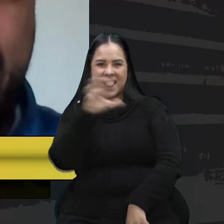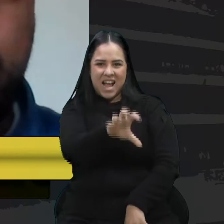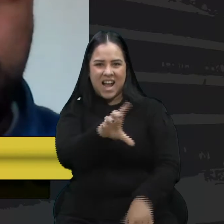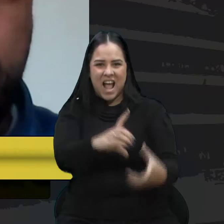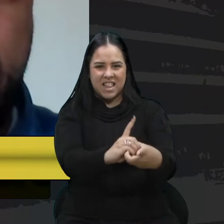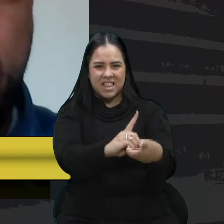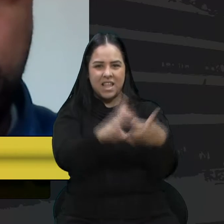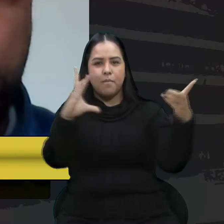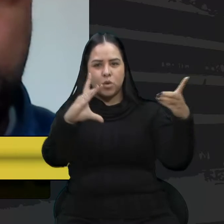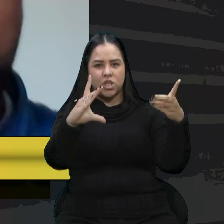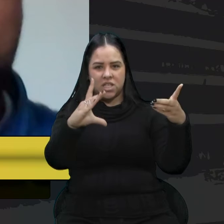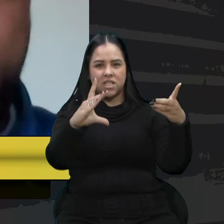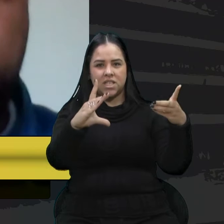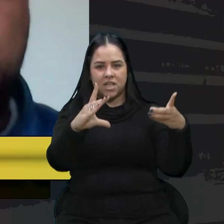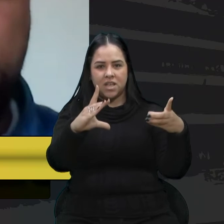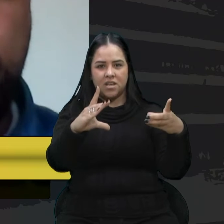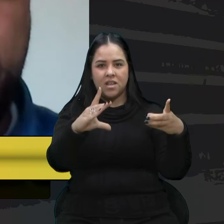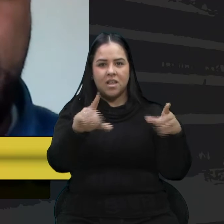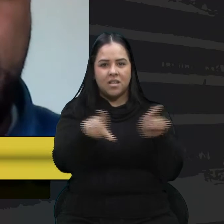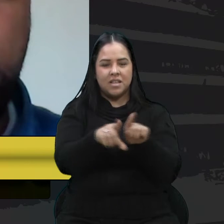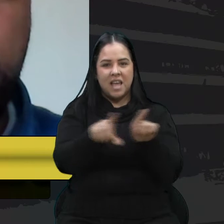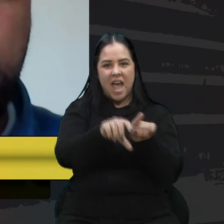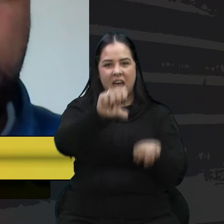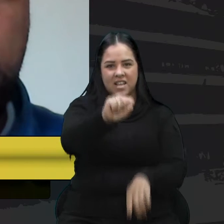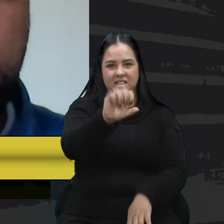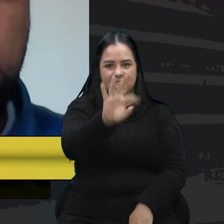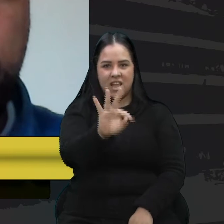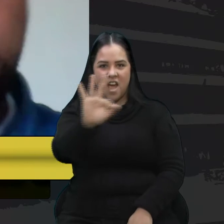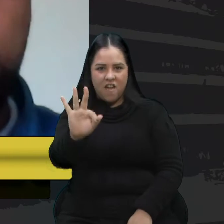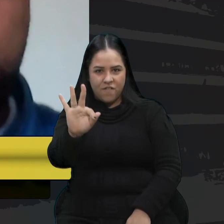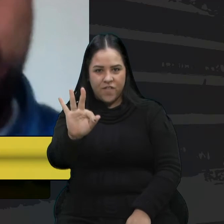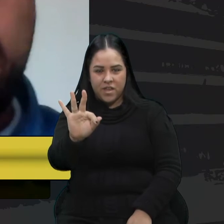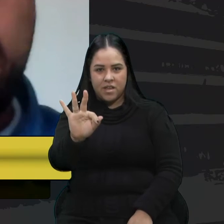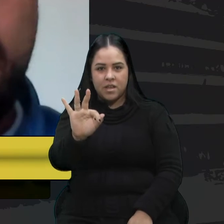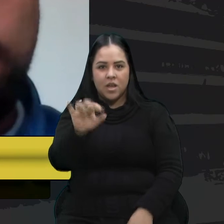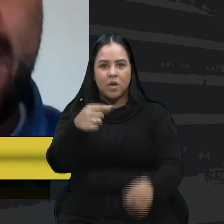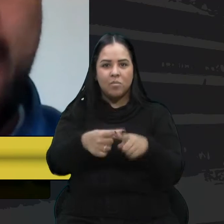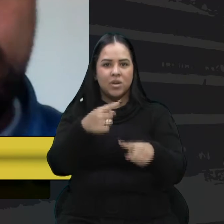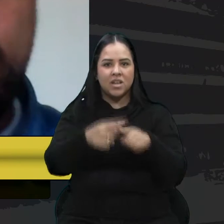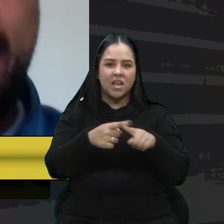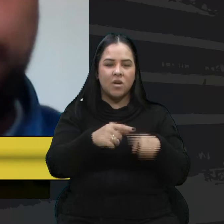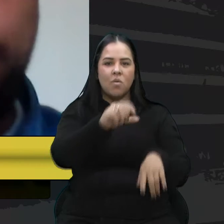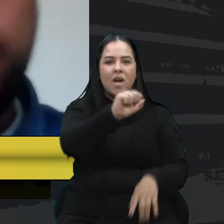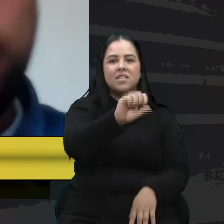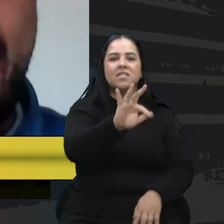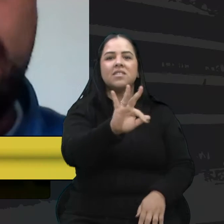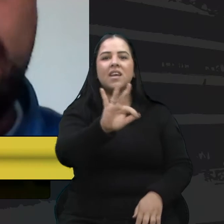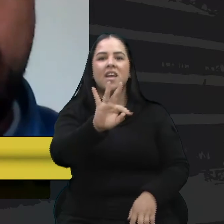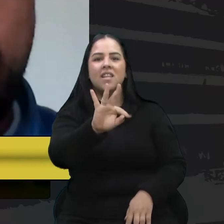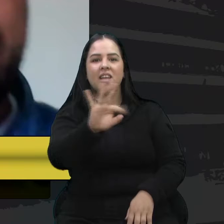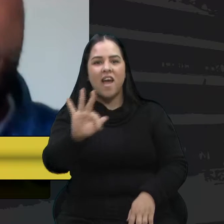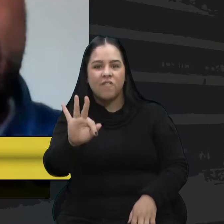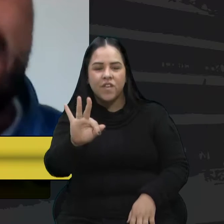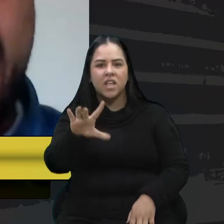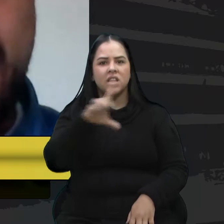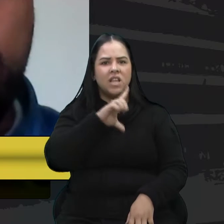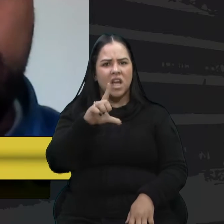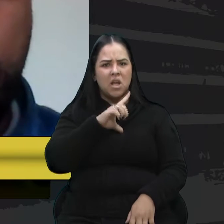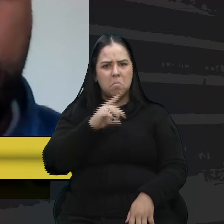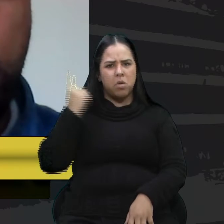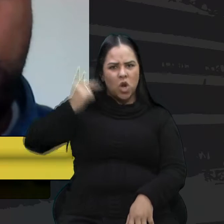Democrático de Direito, o Supremo Tribunal Federal. Diz que o Supremo Tribunal Federal está politizado. Mas que